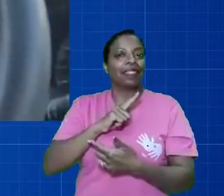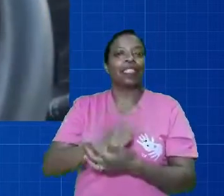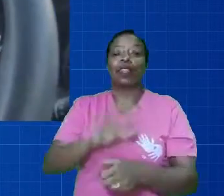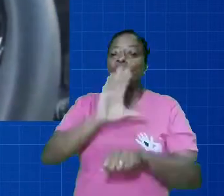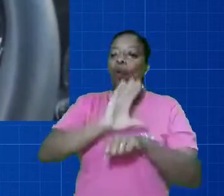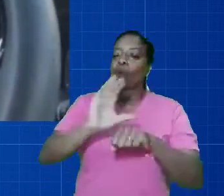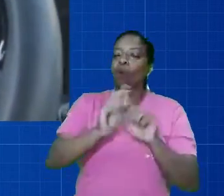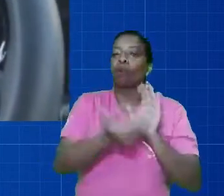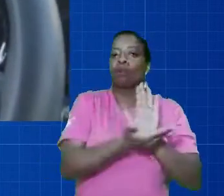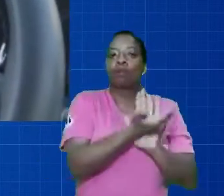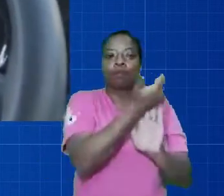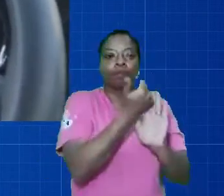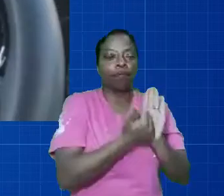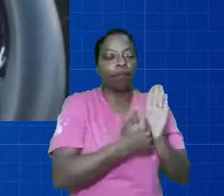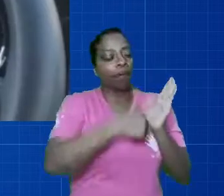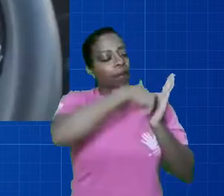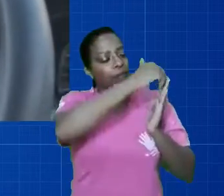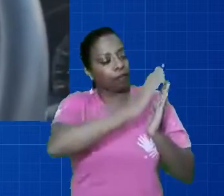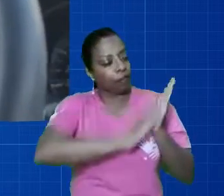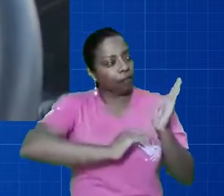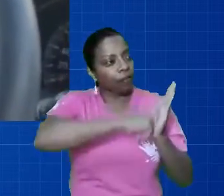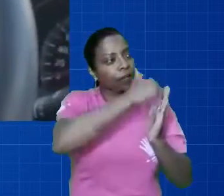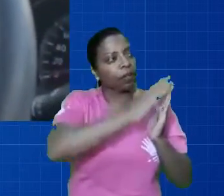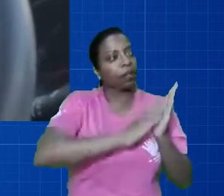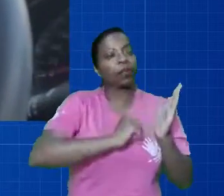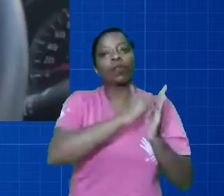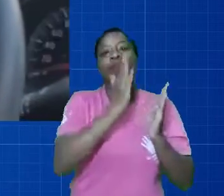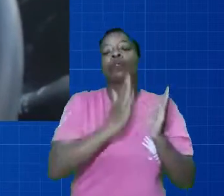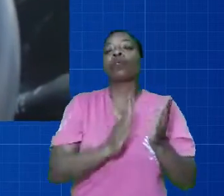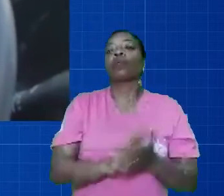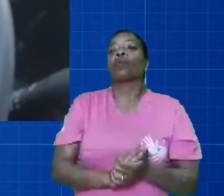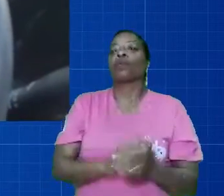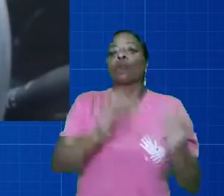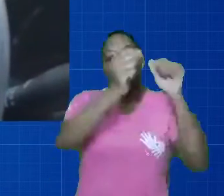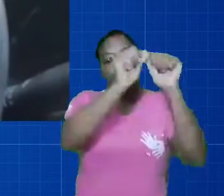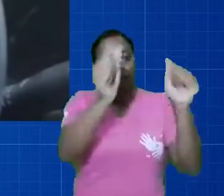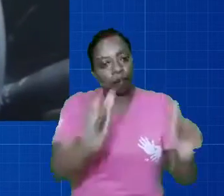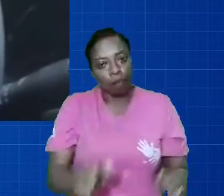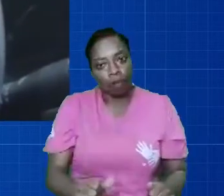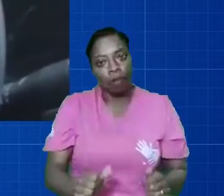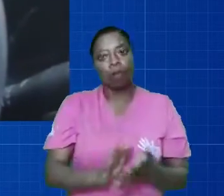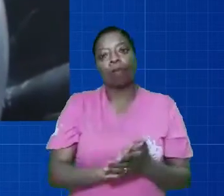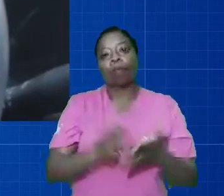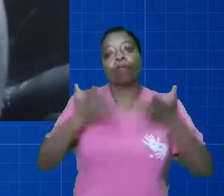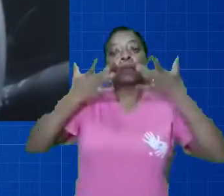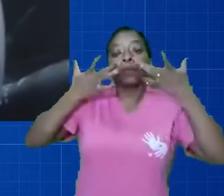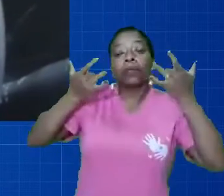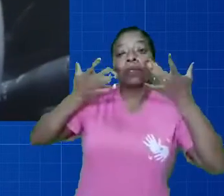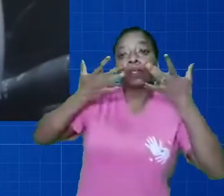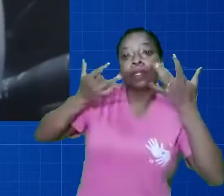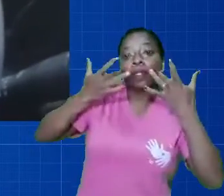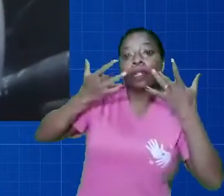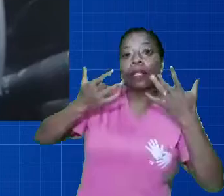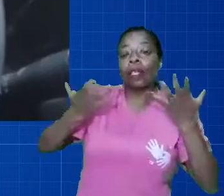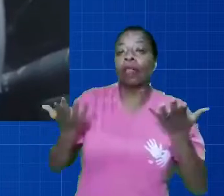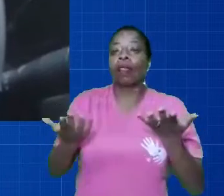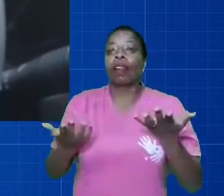de pintura, de escultura, de teatro de bonecos. Então era uma quantidade muito